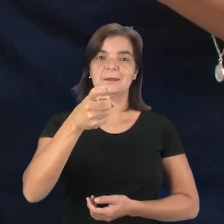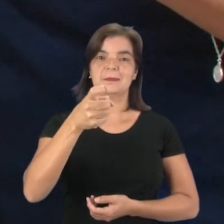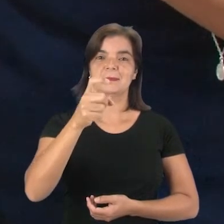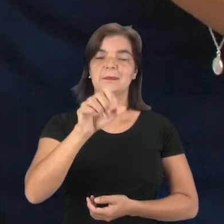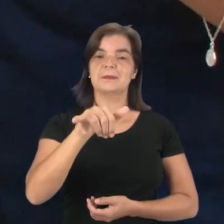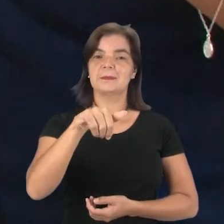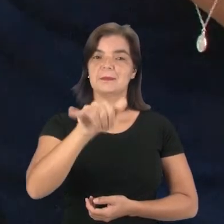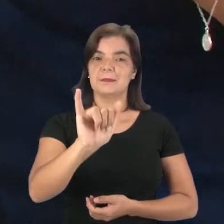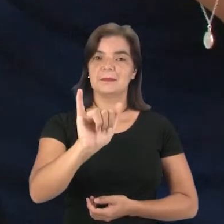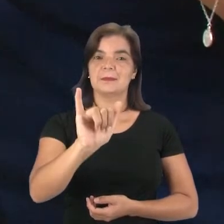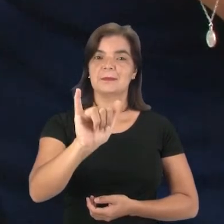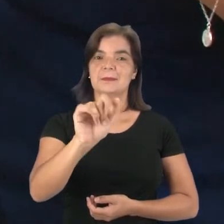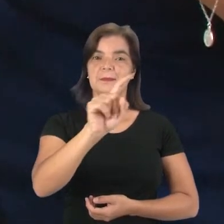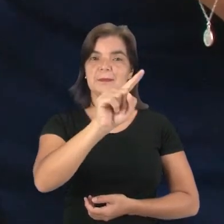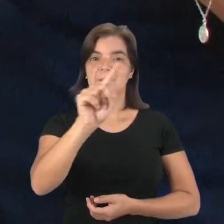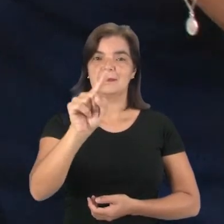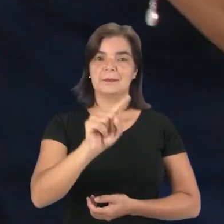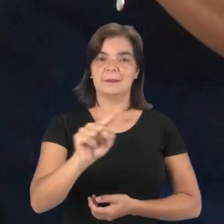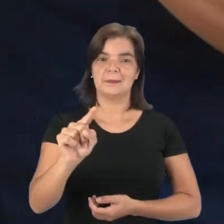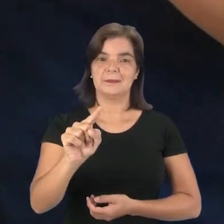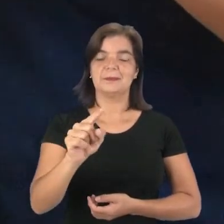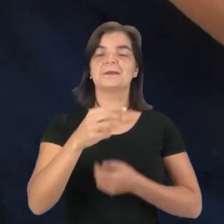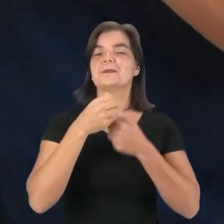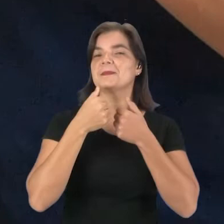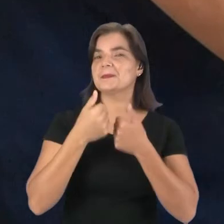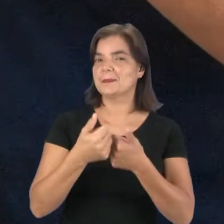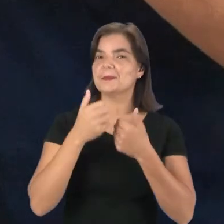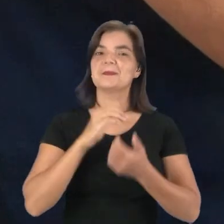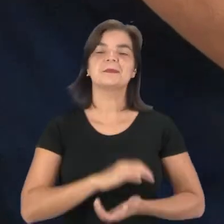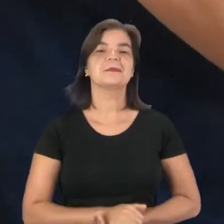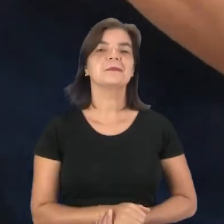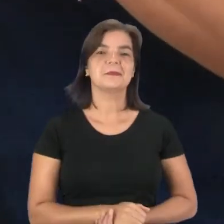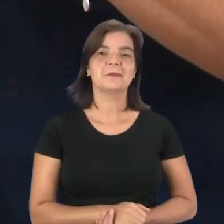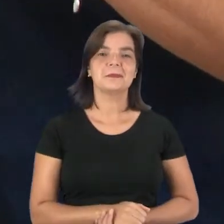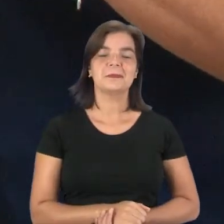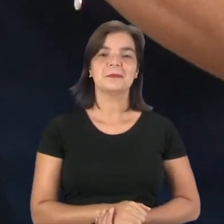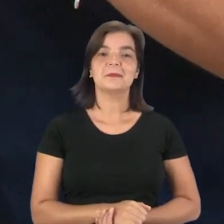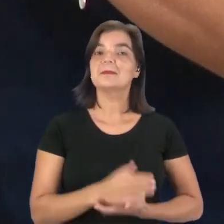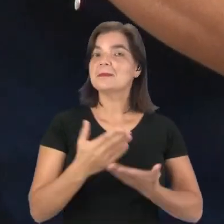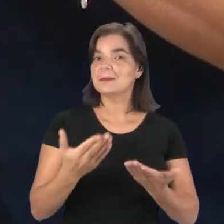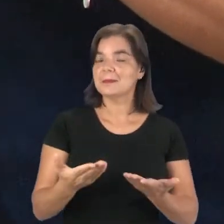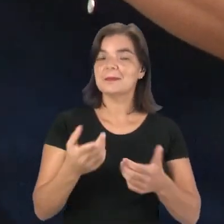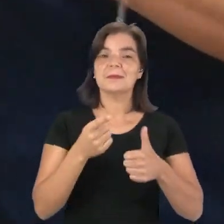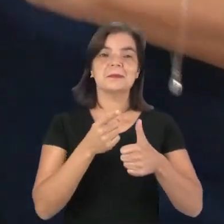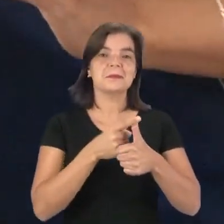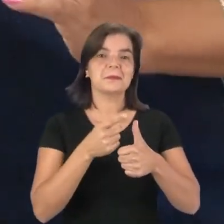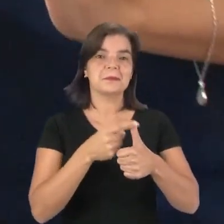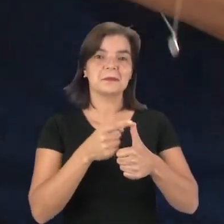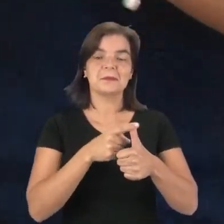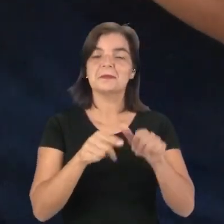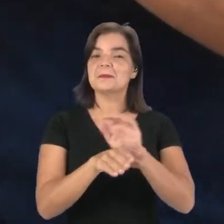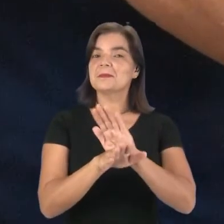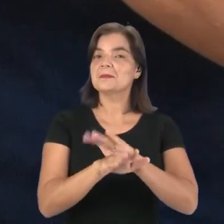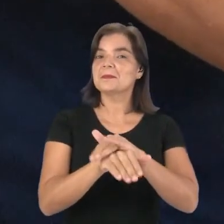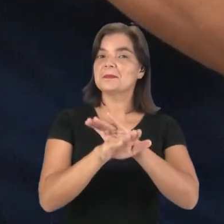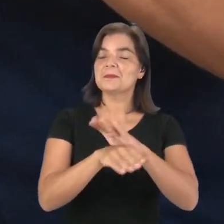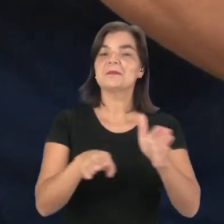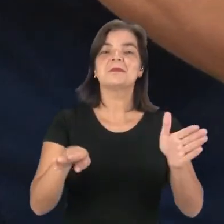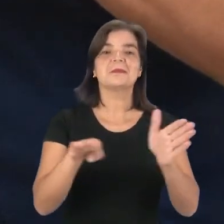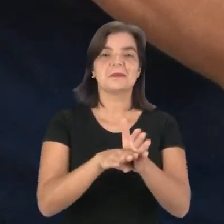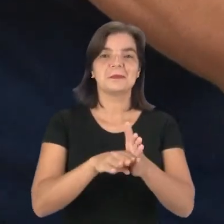x y z YouTube aqui foi aonde a nossa primeira Joane